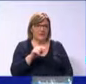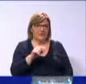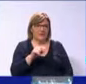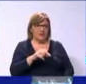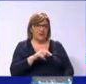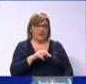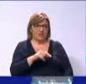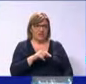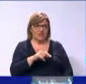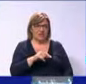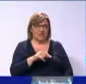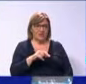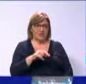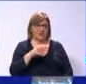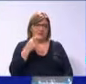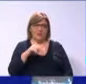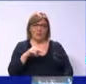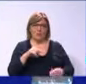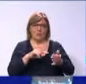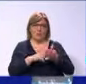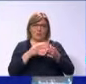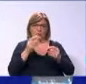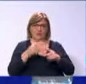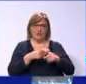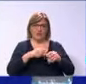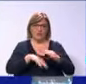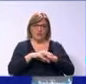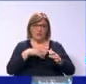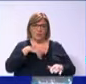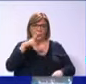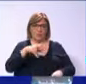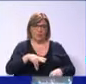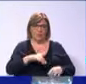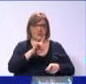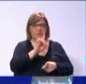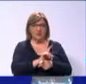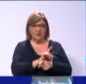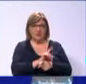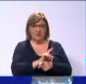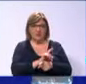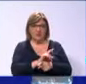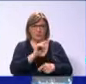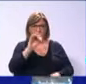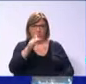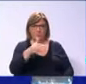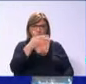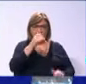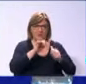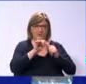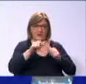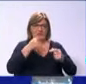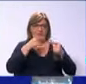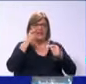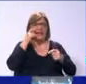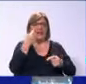toca em pontos muito interessantes no futebol português amplo 15 por tenistas no enredo que denuncia que